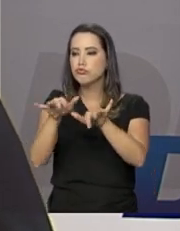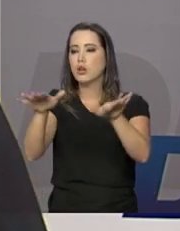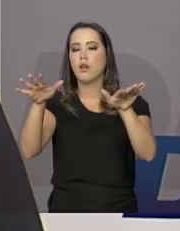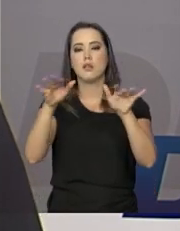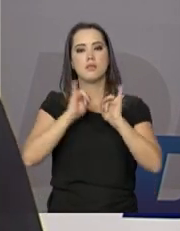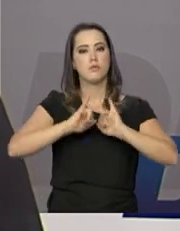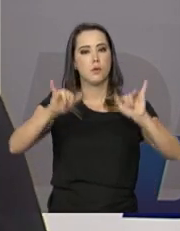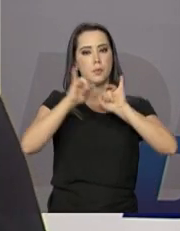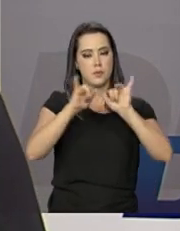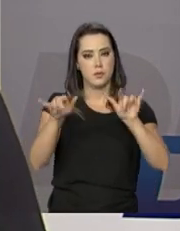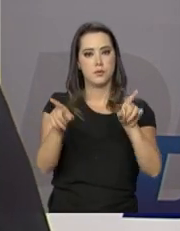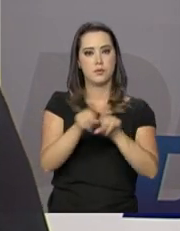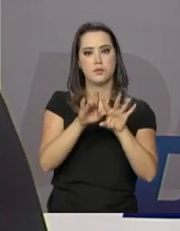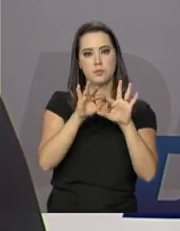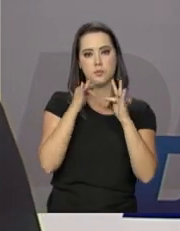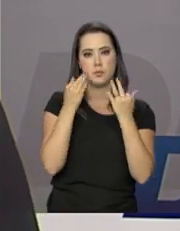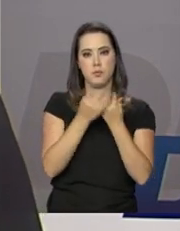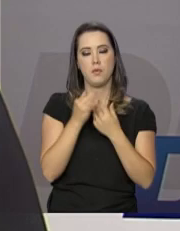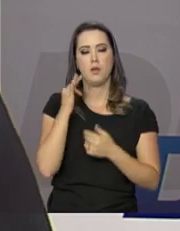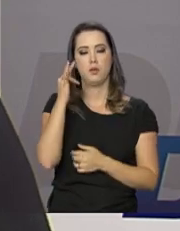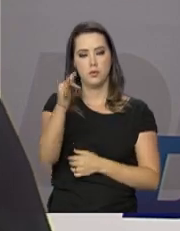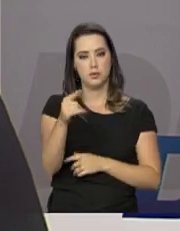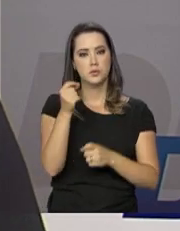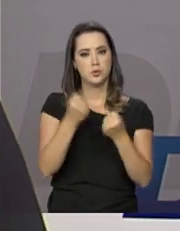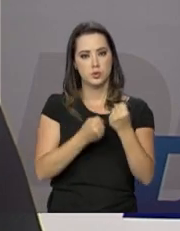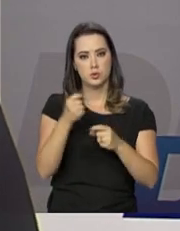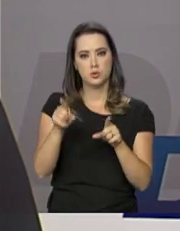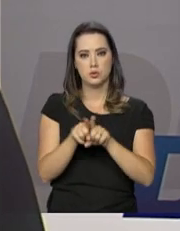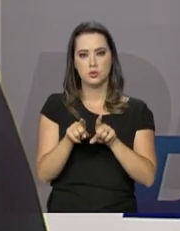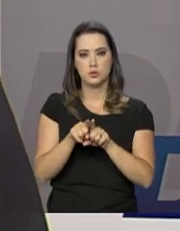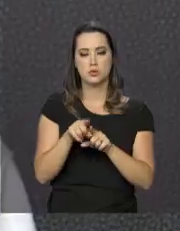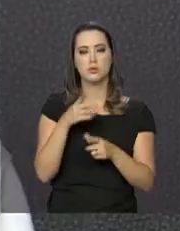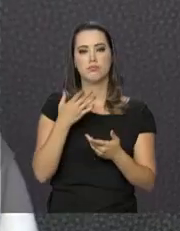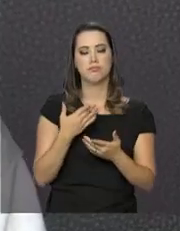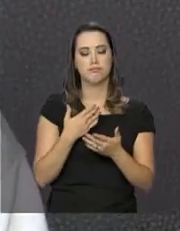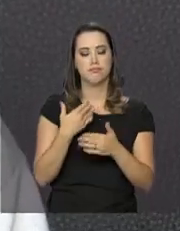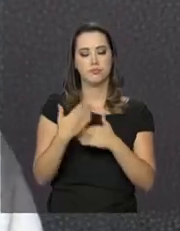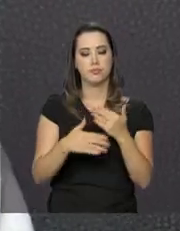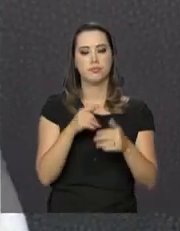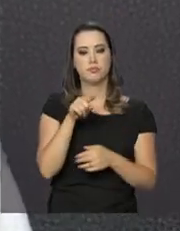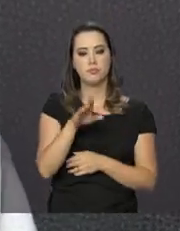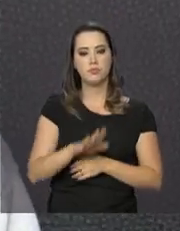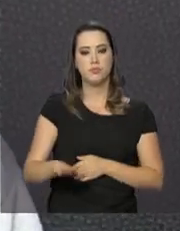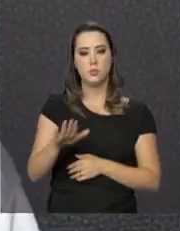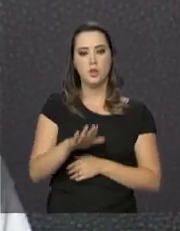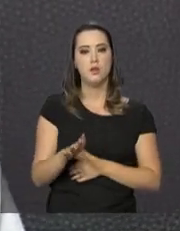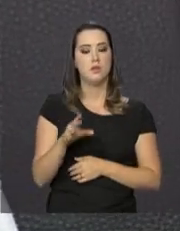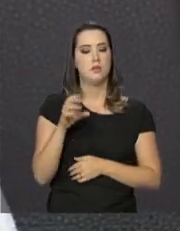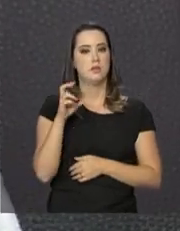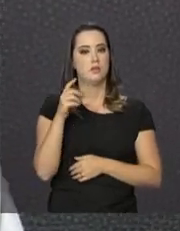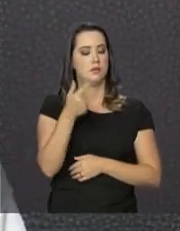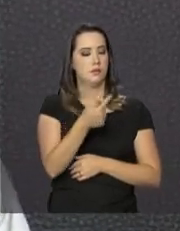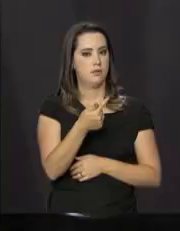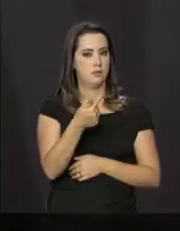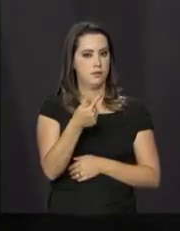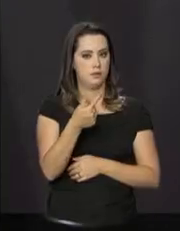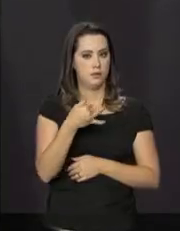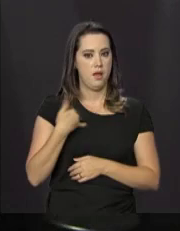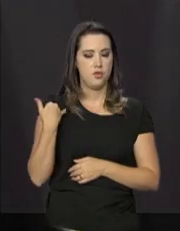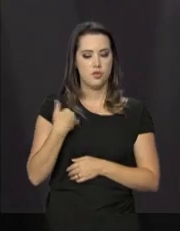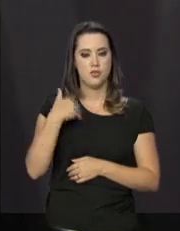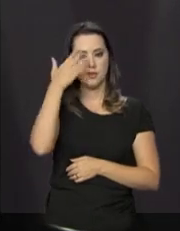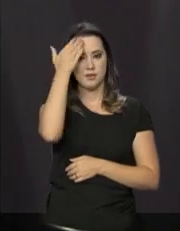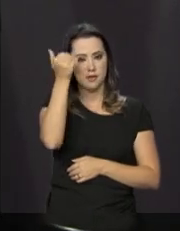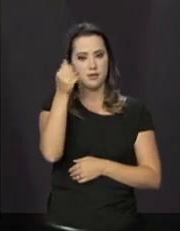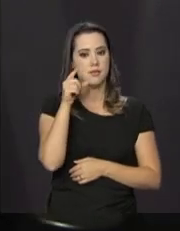sabe que essas crianças vão ser futuramente também motoristas, né, e plantar essa sementinha nelas. A pequena Sofia, de apenas 7 anos, já tem